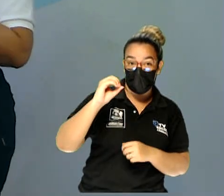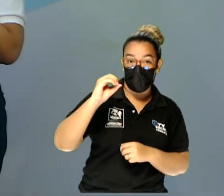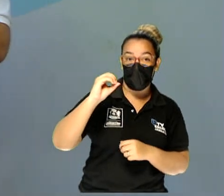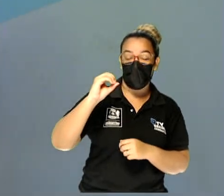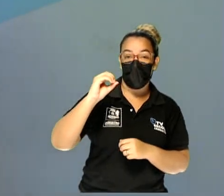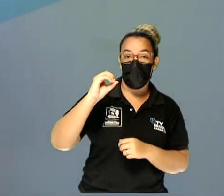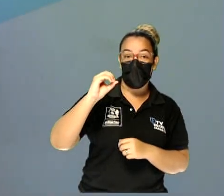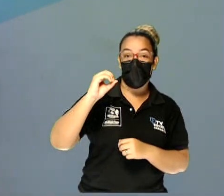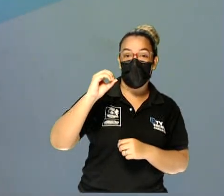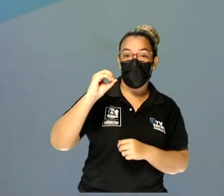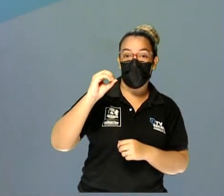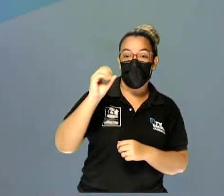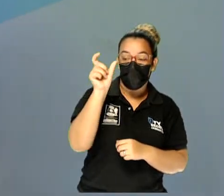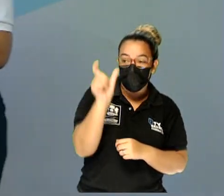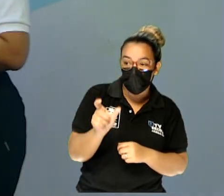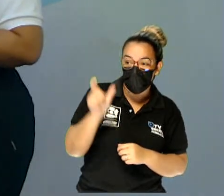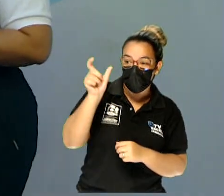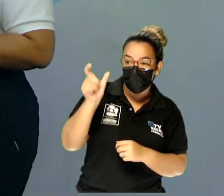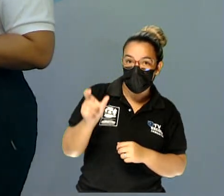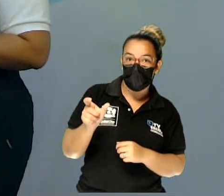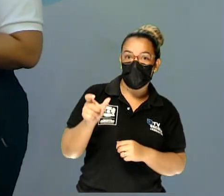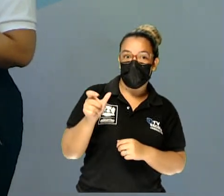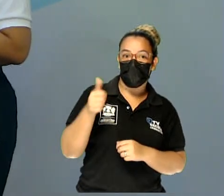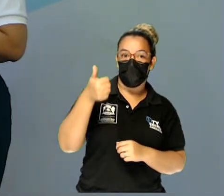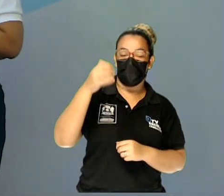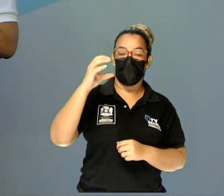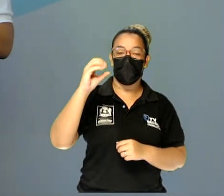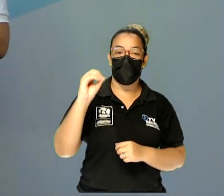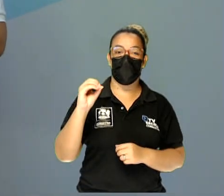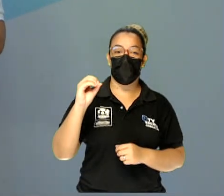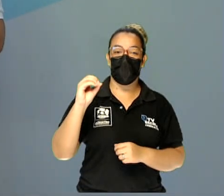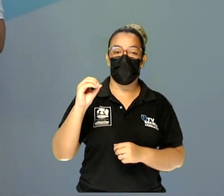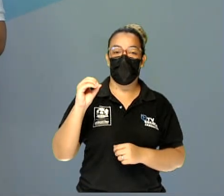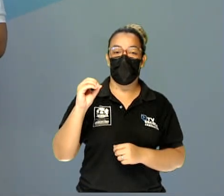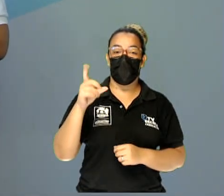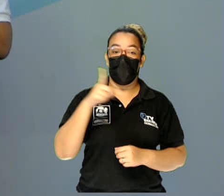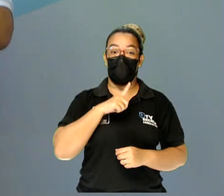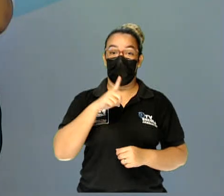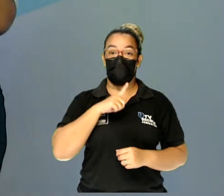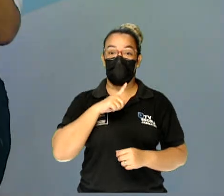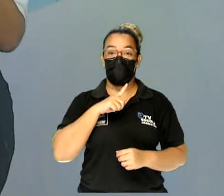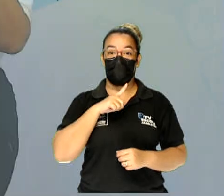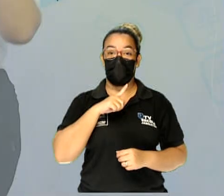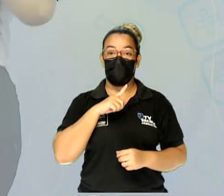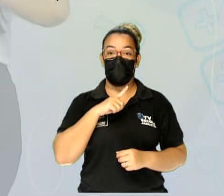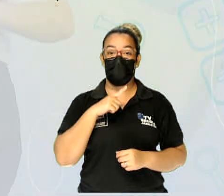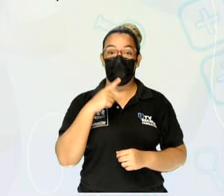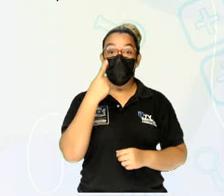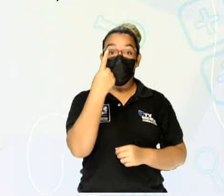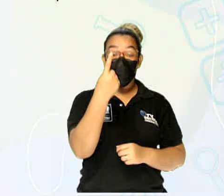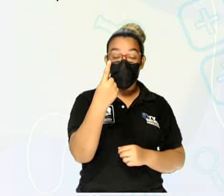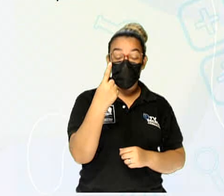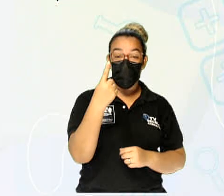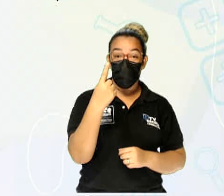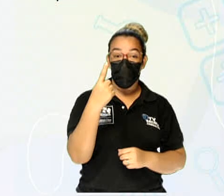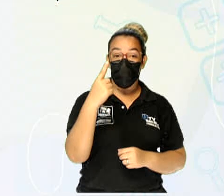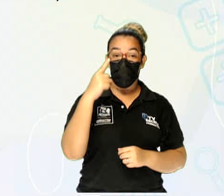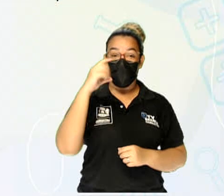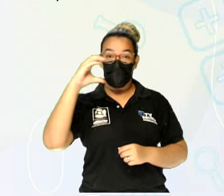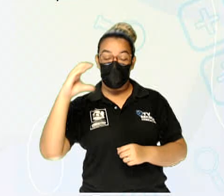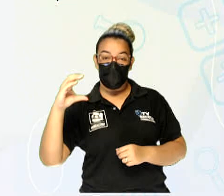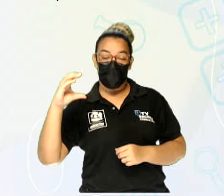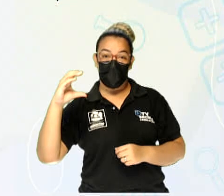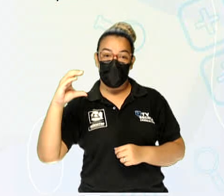seja, 10 barrinhas que correspondem, né, a uma dezena, eu vou ter aí o quê? Uma centena. Estão